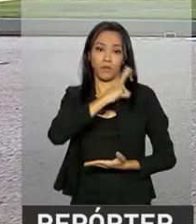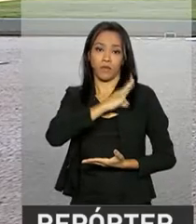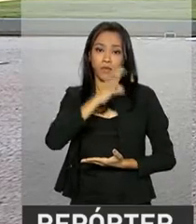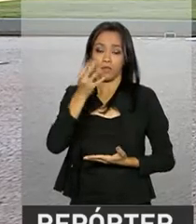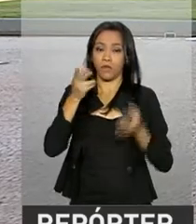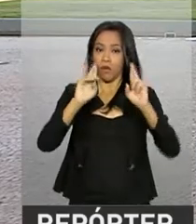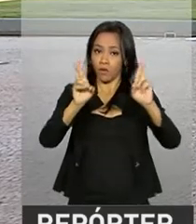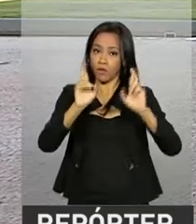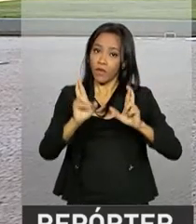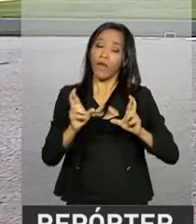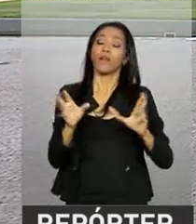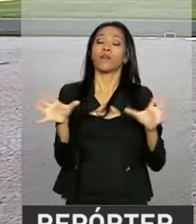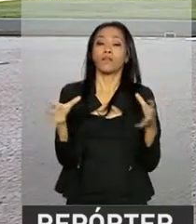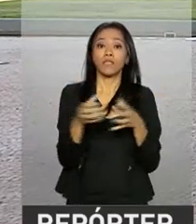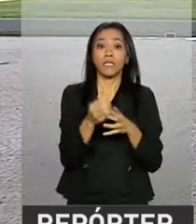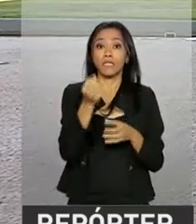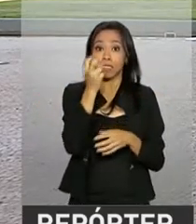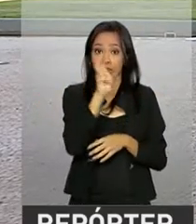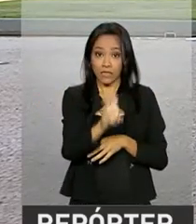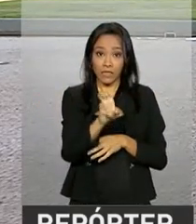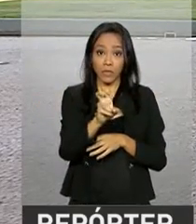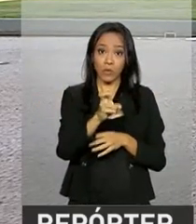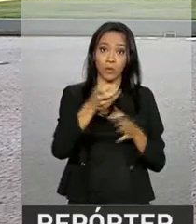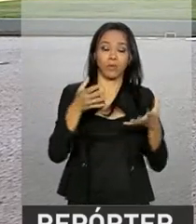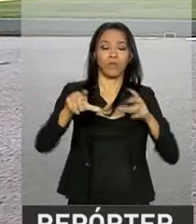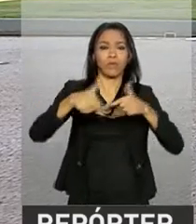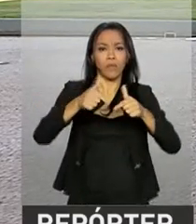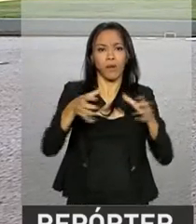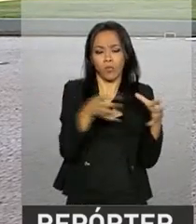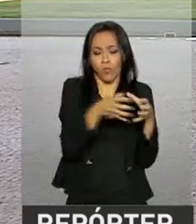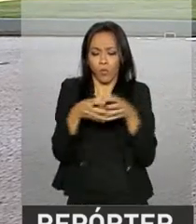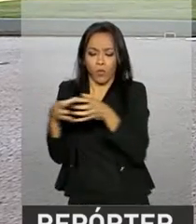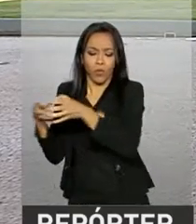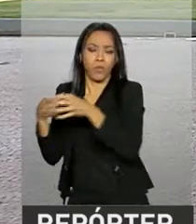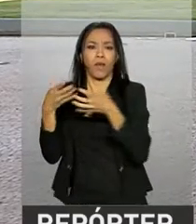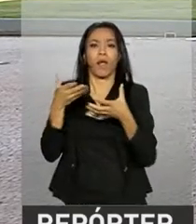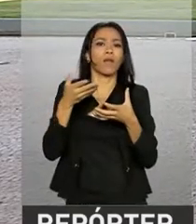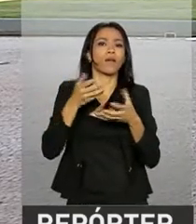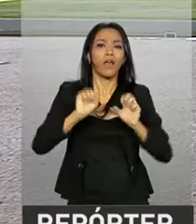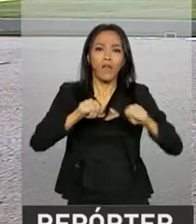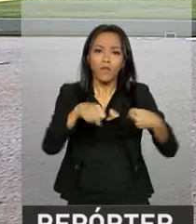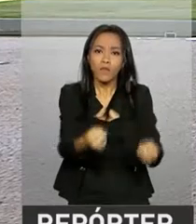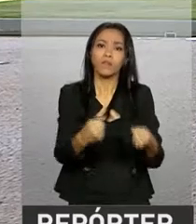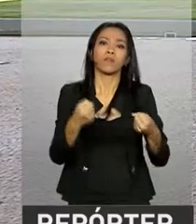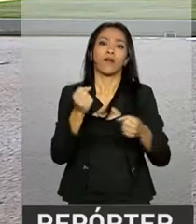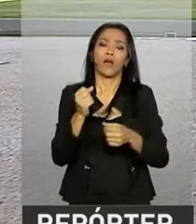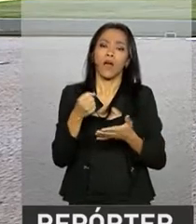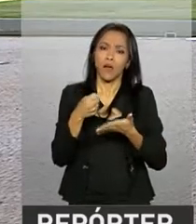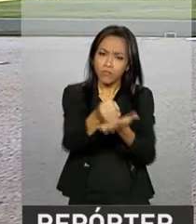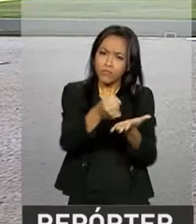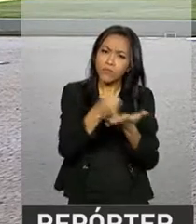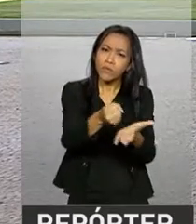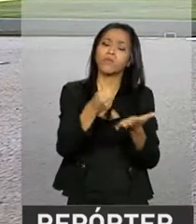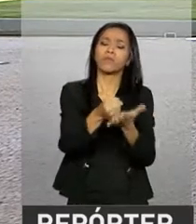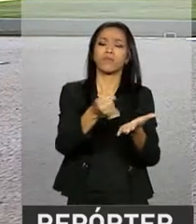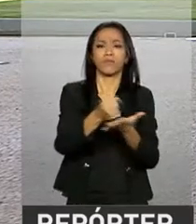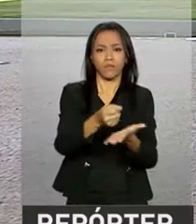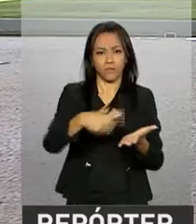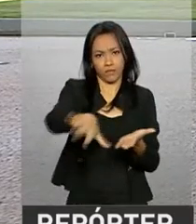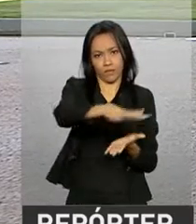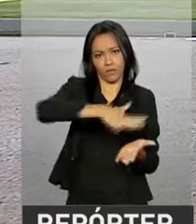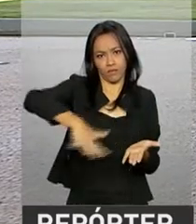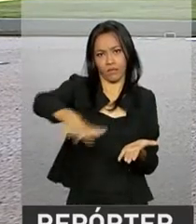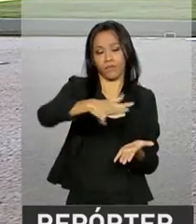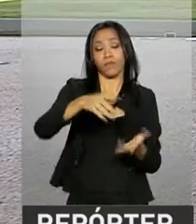em 5 frentes de trabalho e de manutenção para reforçar os serviços na via. A Defesa